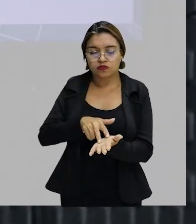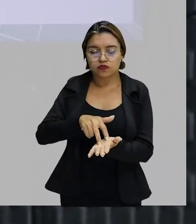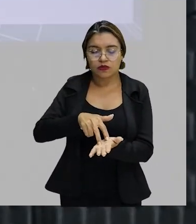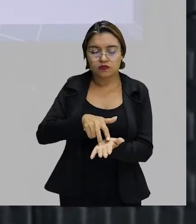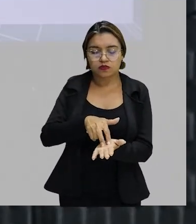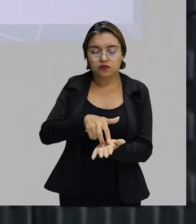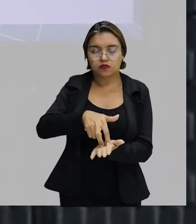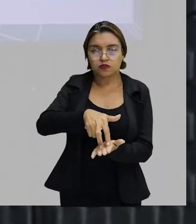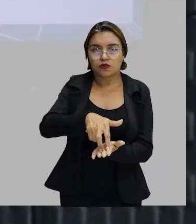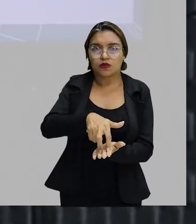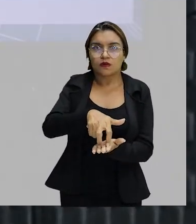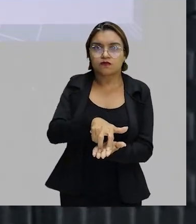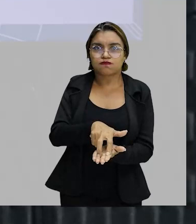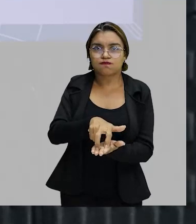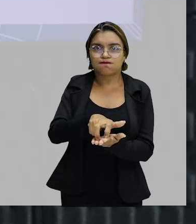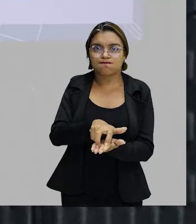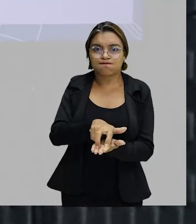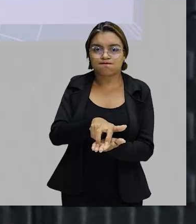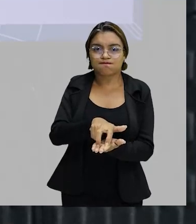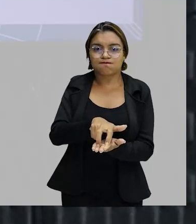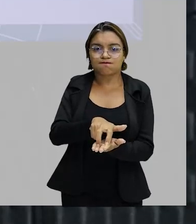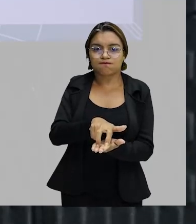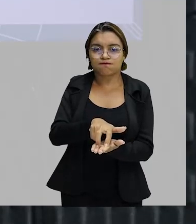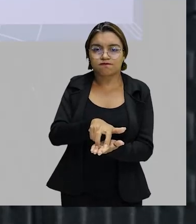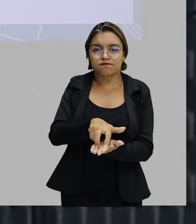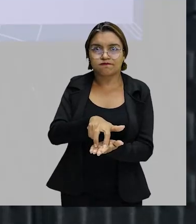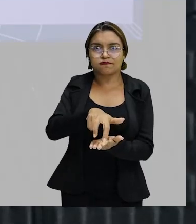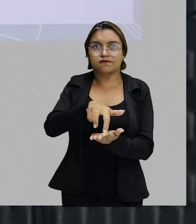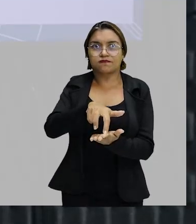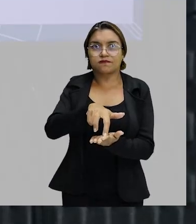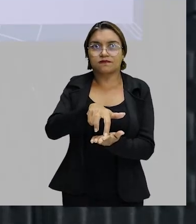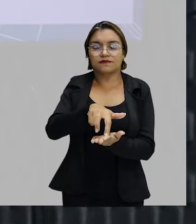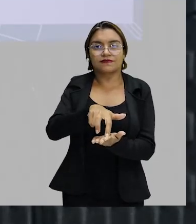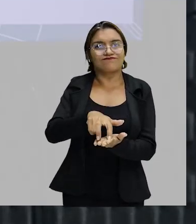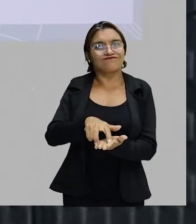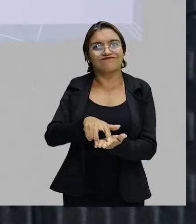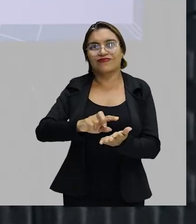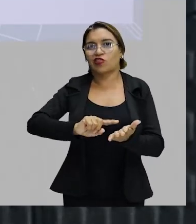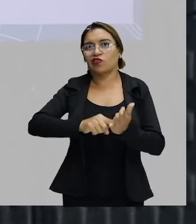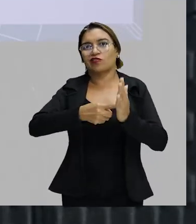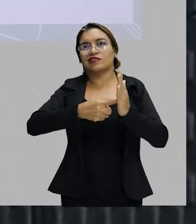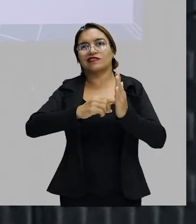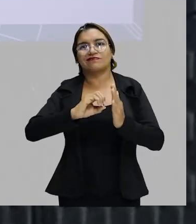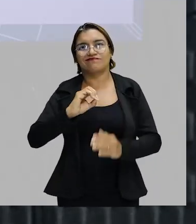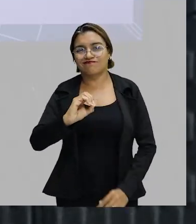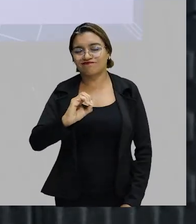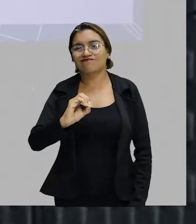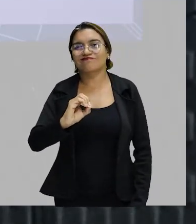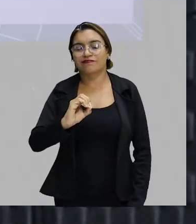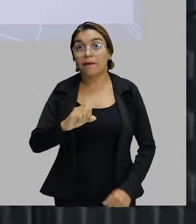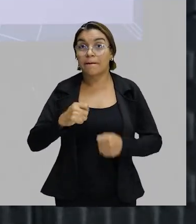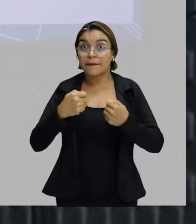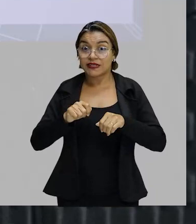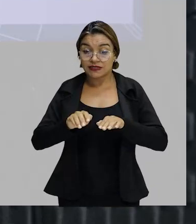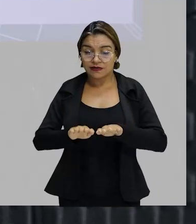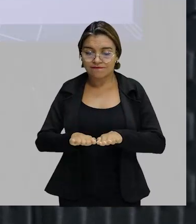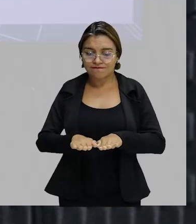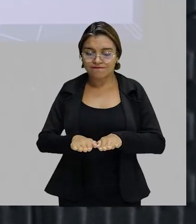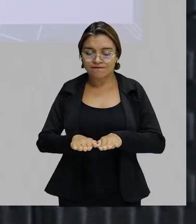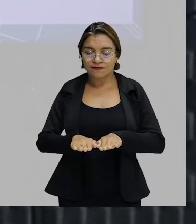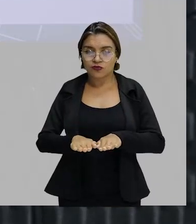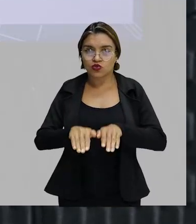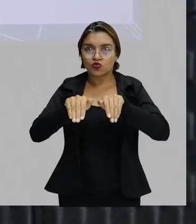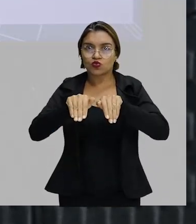meus pés de forma simultânea os dois juntos a minha nota já é zerada eu tenho que sair sempre com meus dois pés ali bem